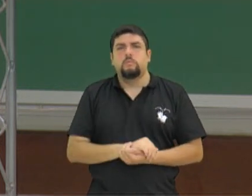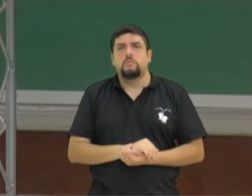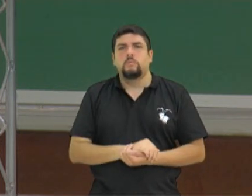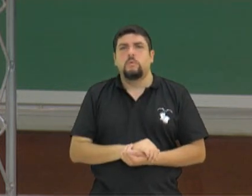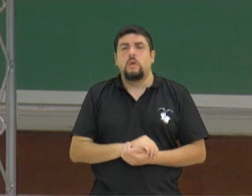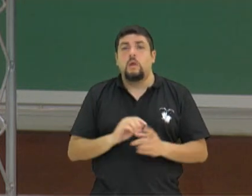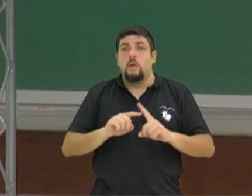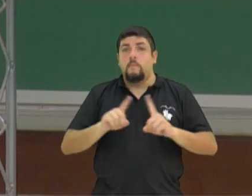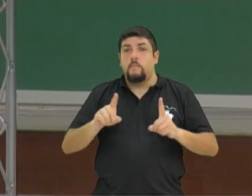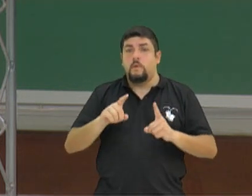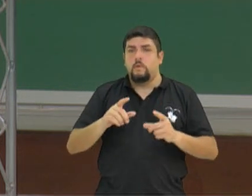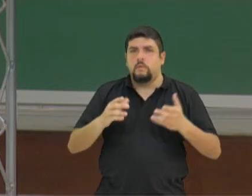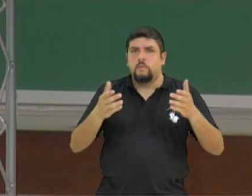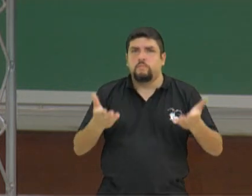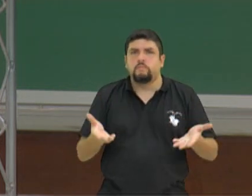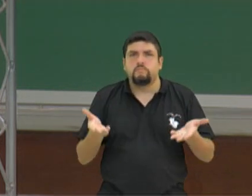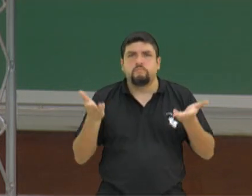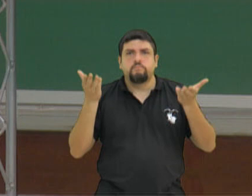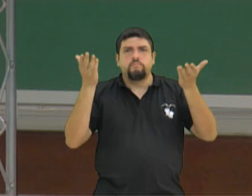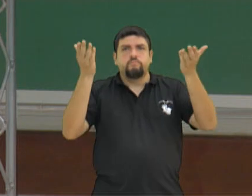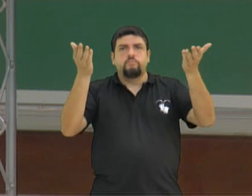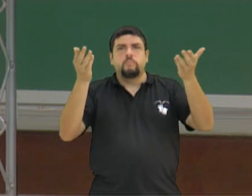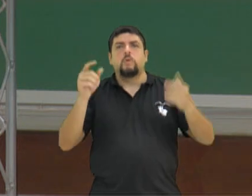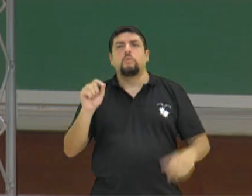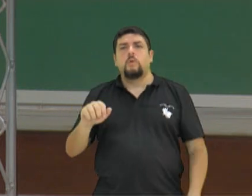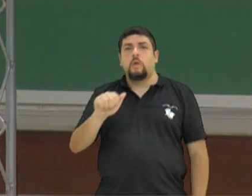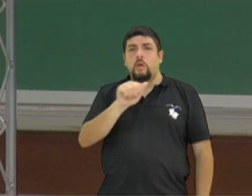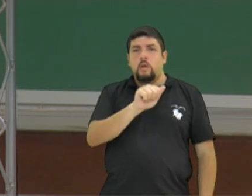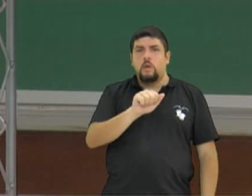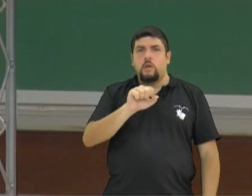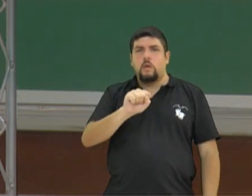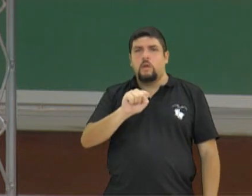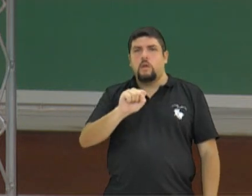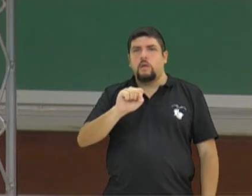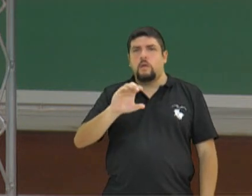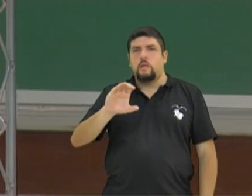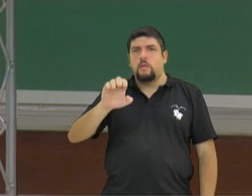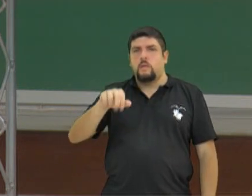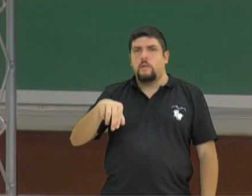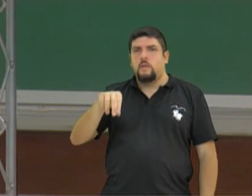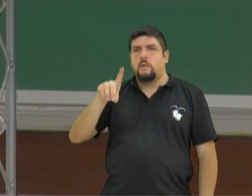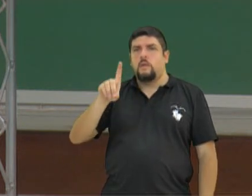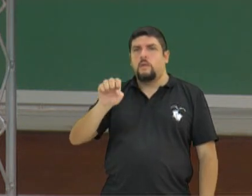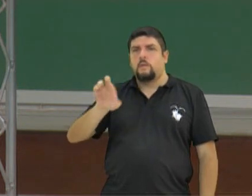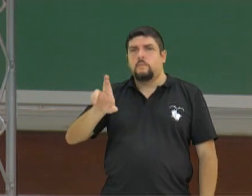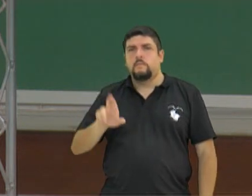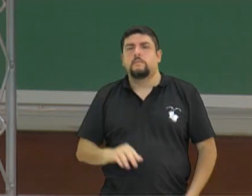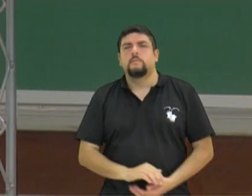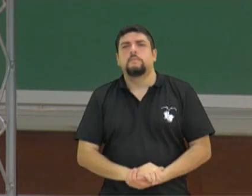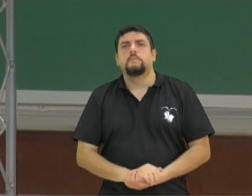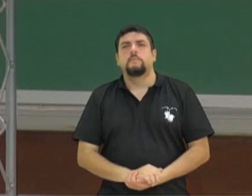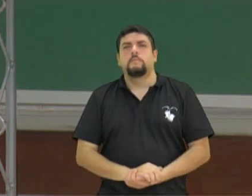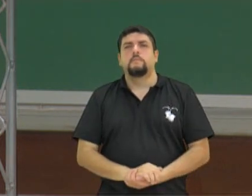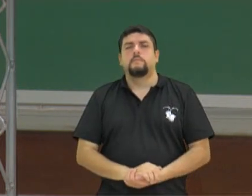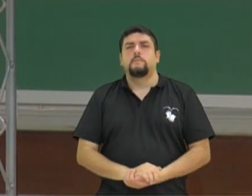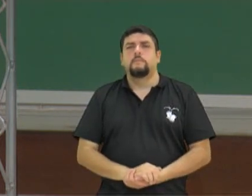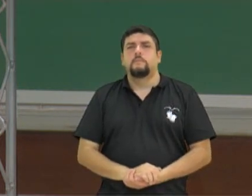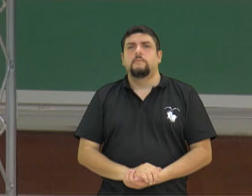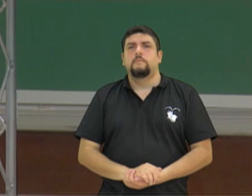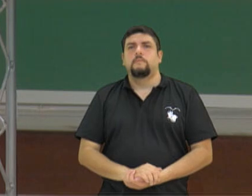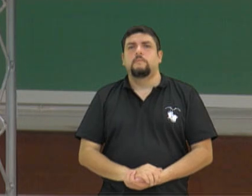no sentido de elevar-se, de subir, então é com SC. Né? Essa diferença que a gente tem aí na nossa ortografia, só